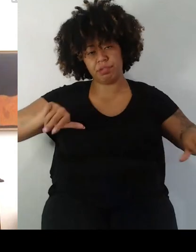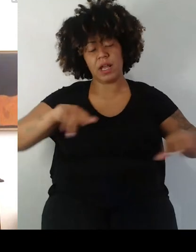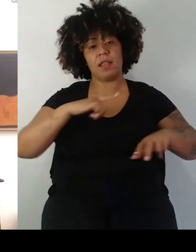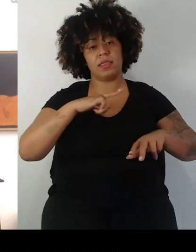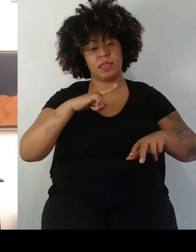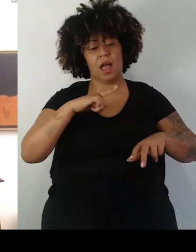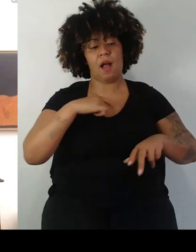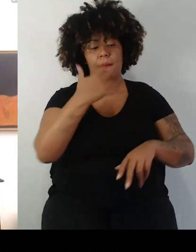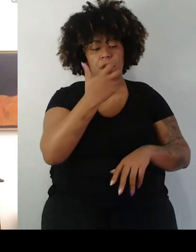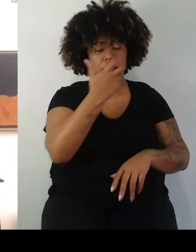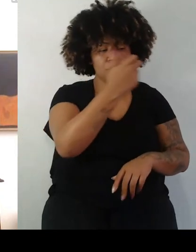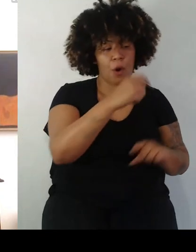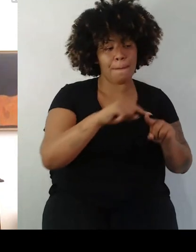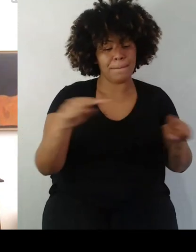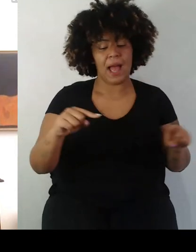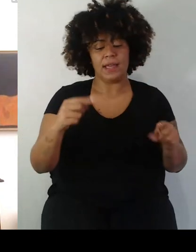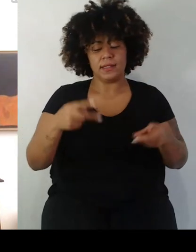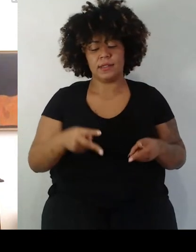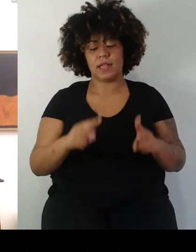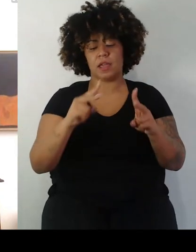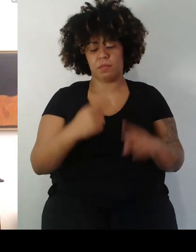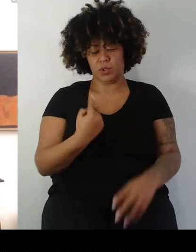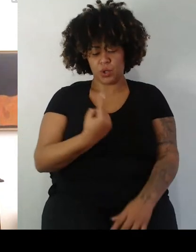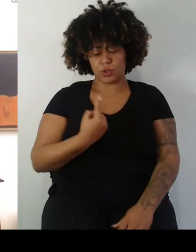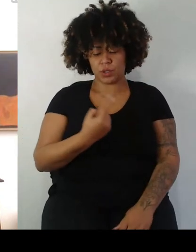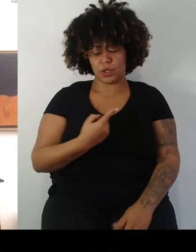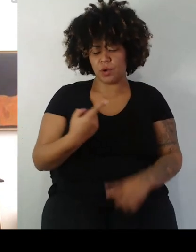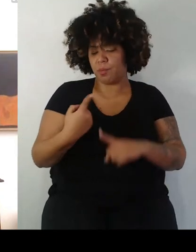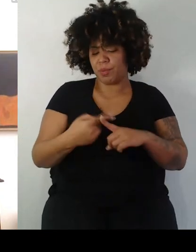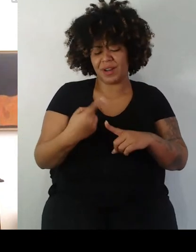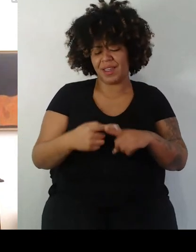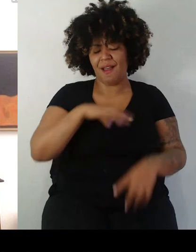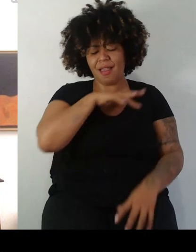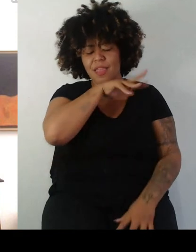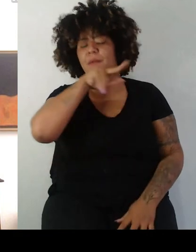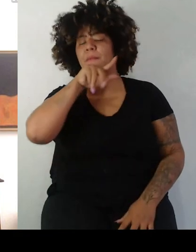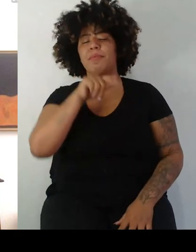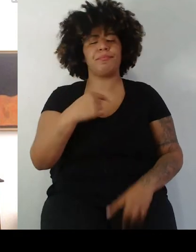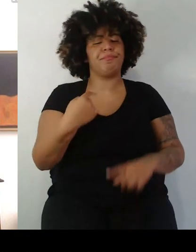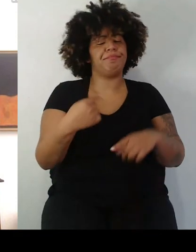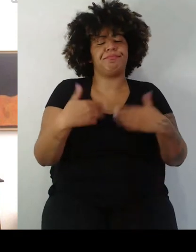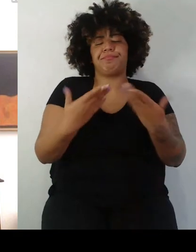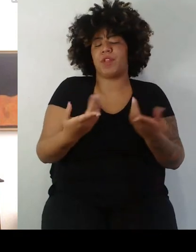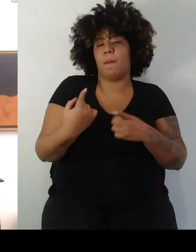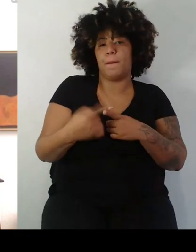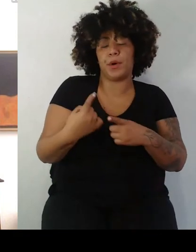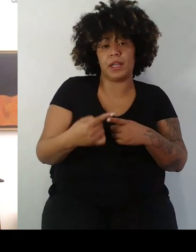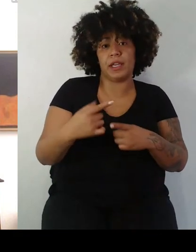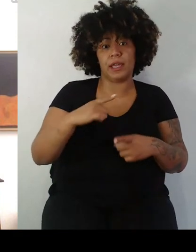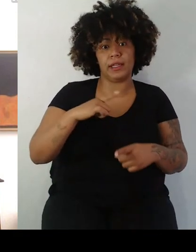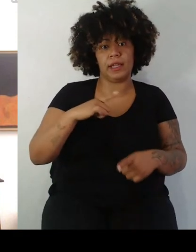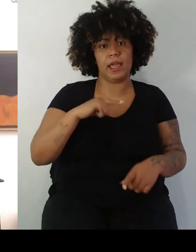solidão existencial porque animais Então os animais que ele estava tanto